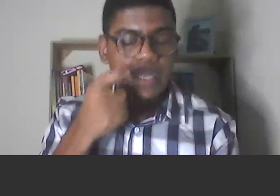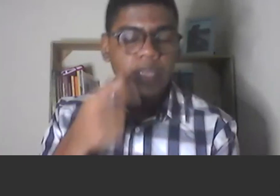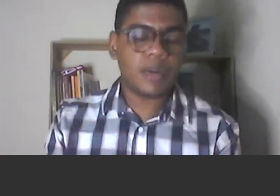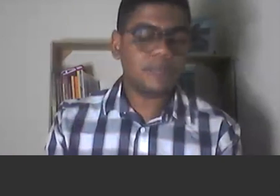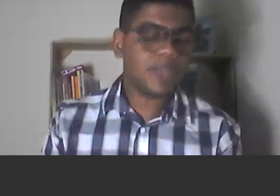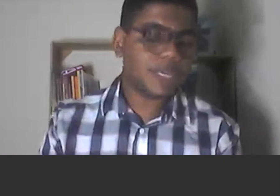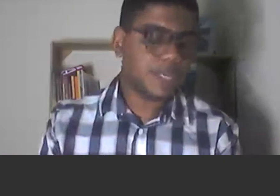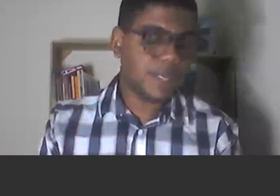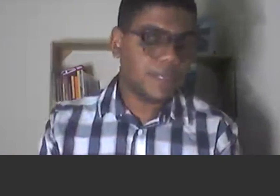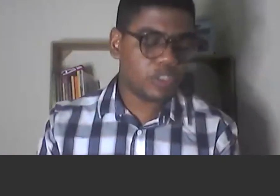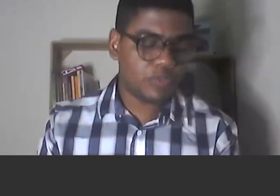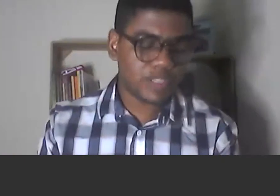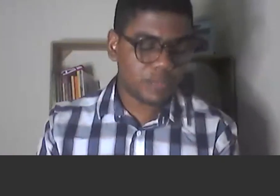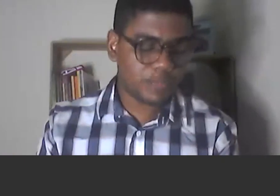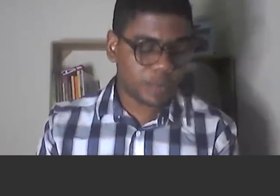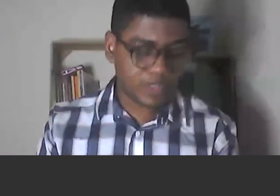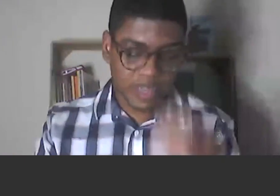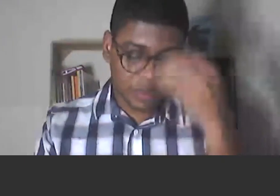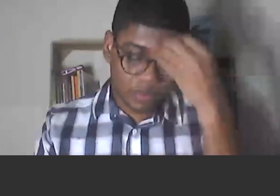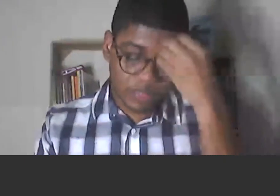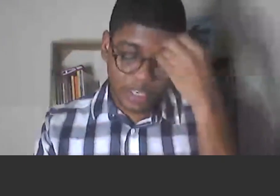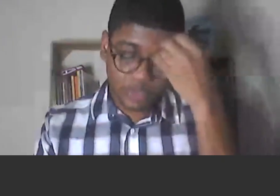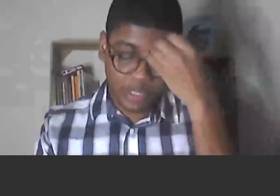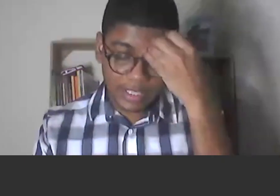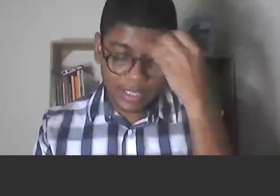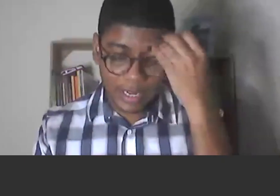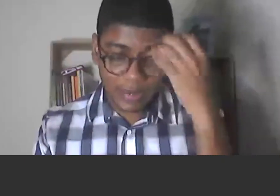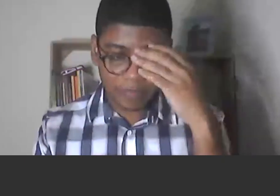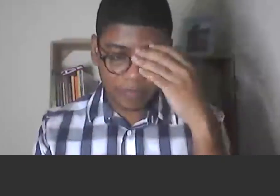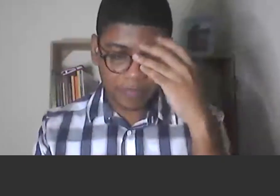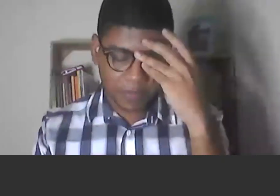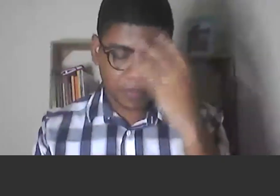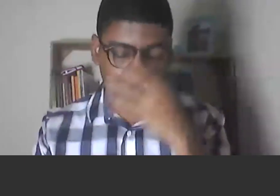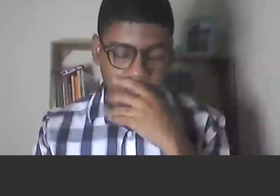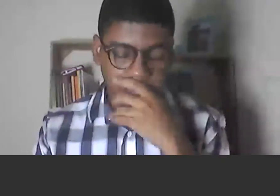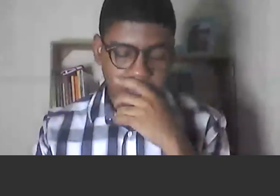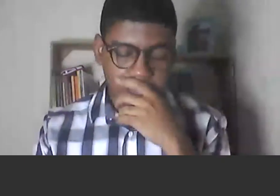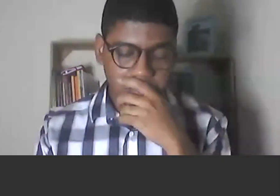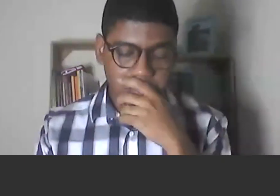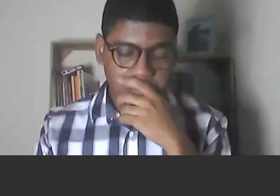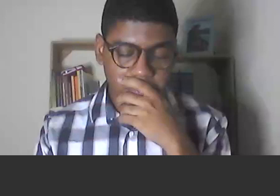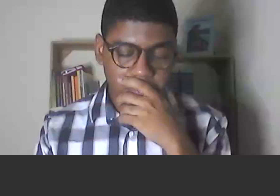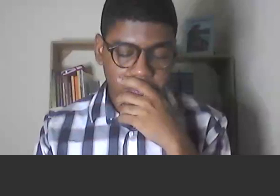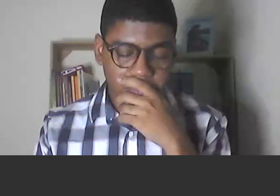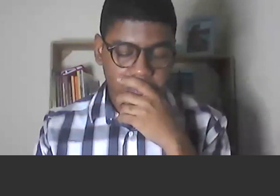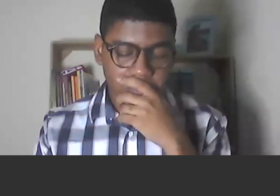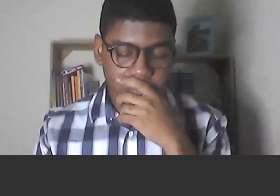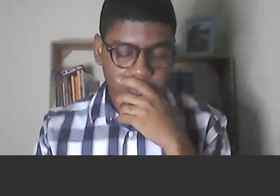Ok? Então, deixa eu ver se eu consigo usar um contexto aqui desse sinal.